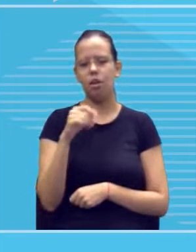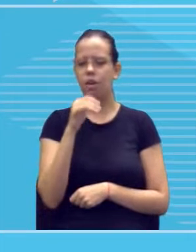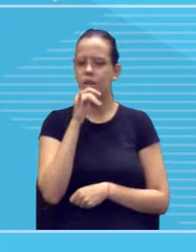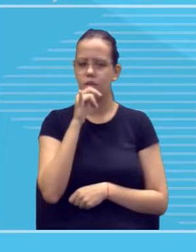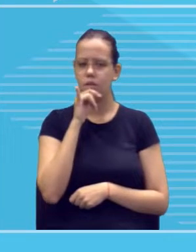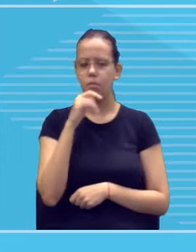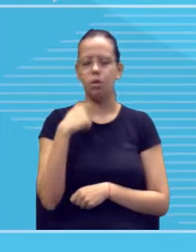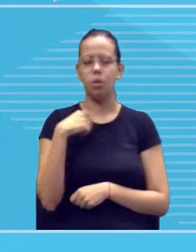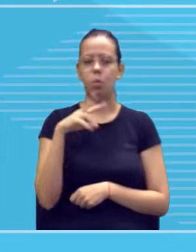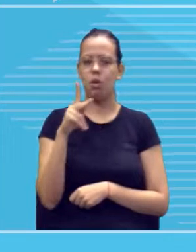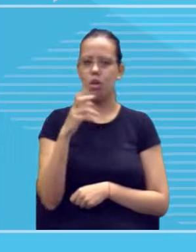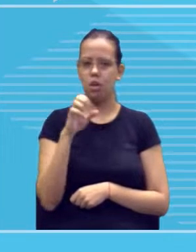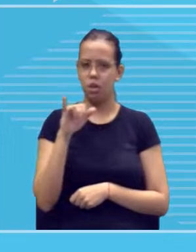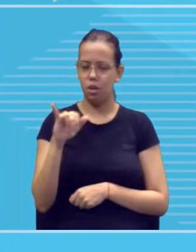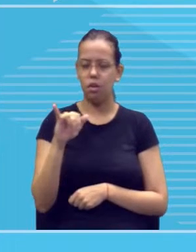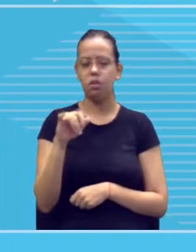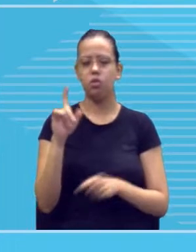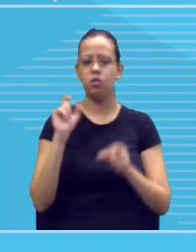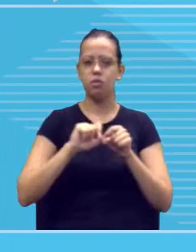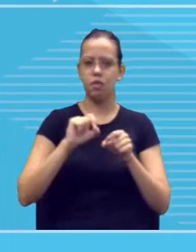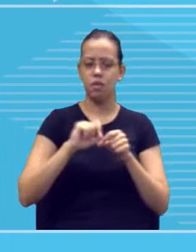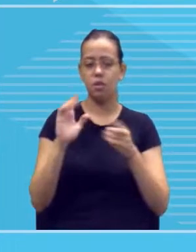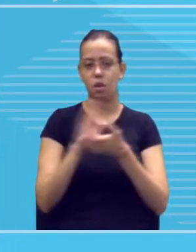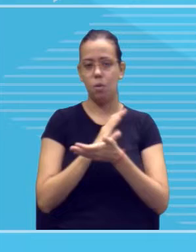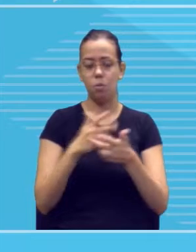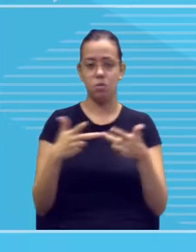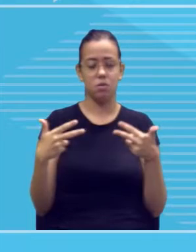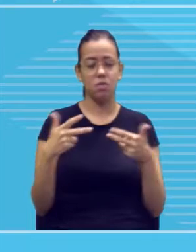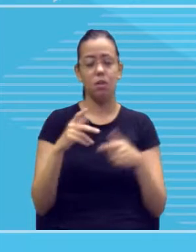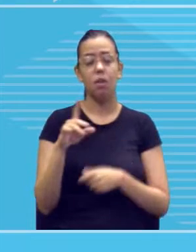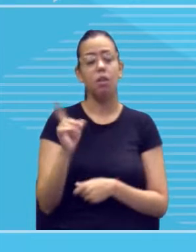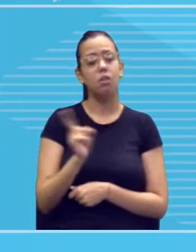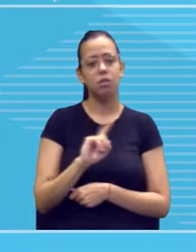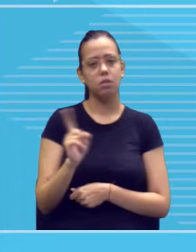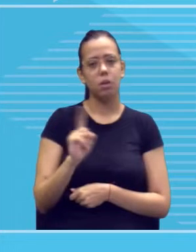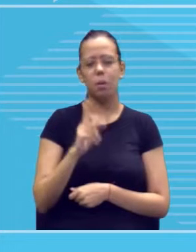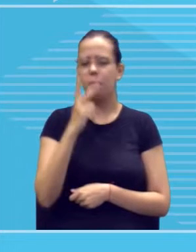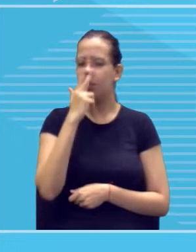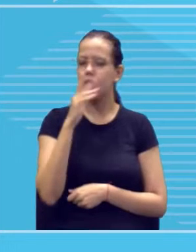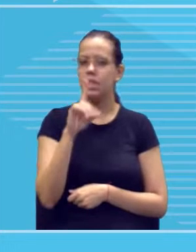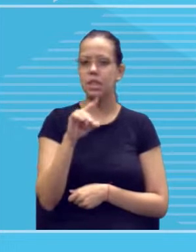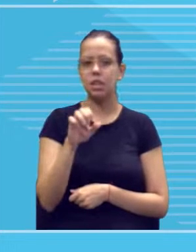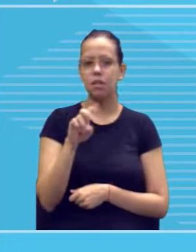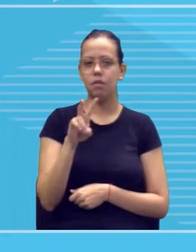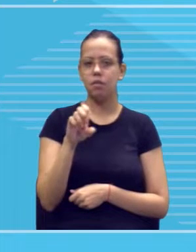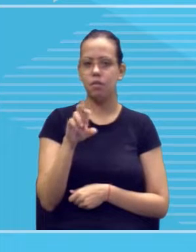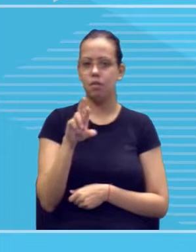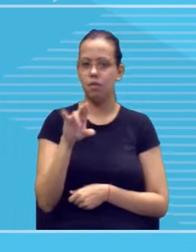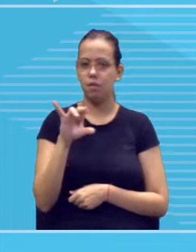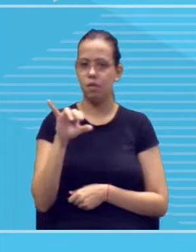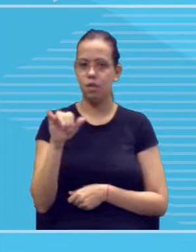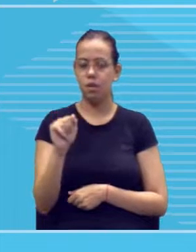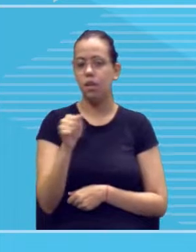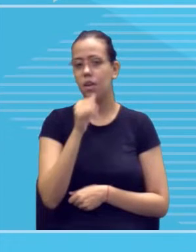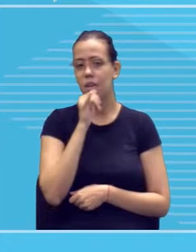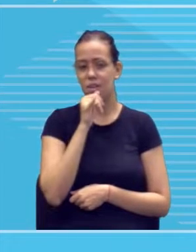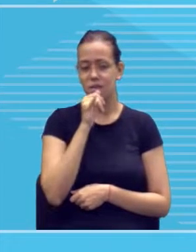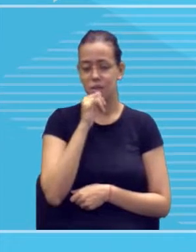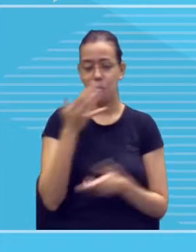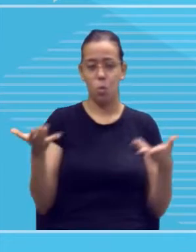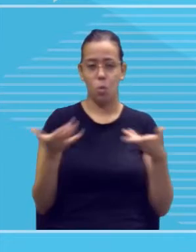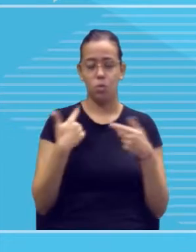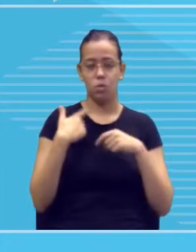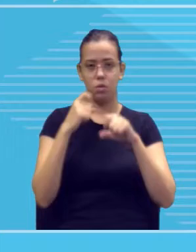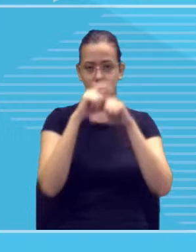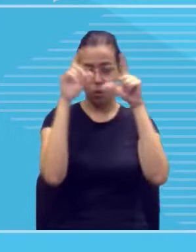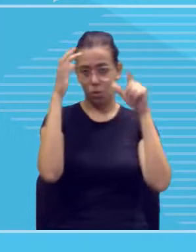fazer alguma coisa de quase não usa Então esse shield é mais comum deveria olha Hoje eu amanheci com uma